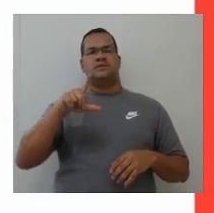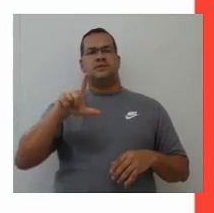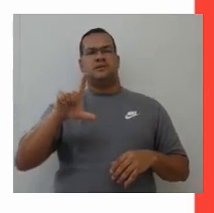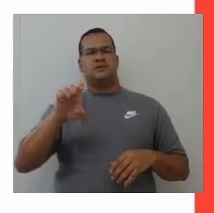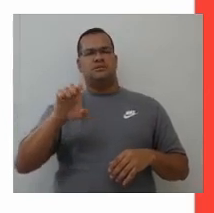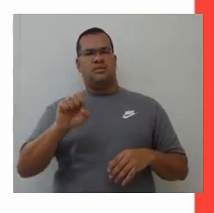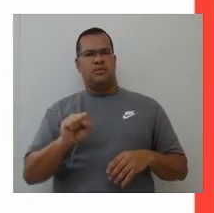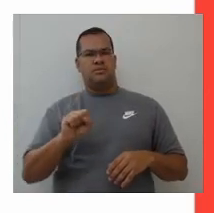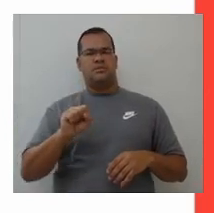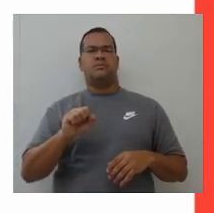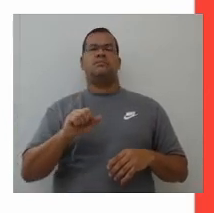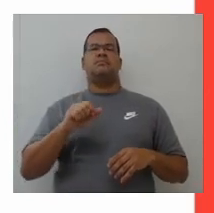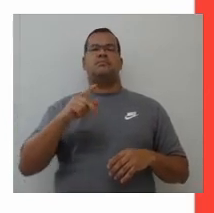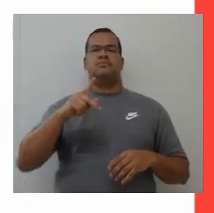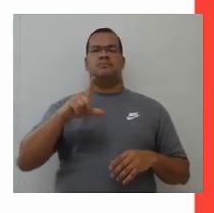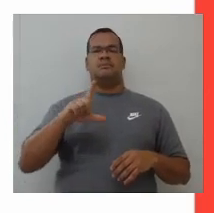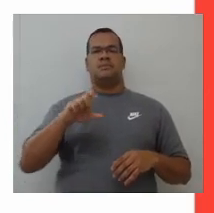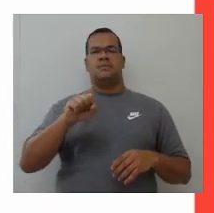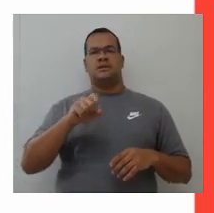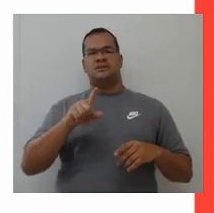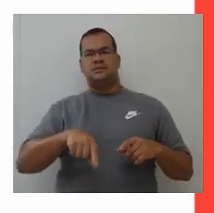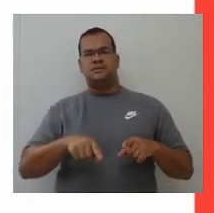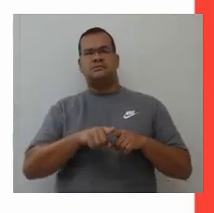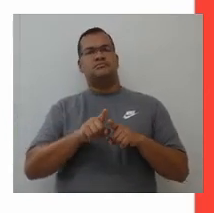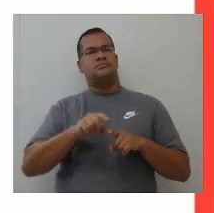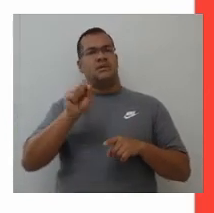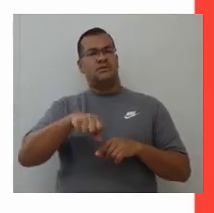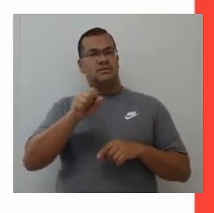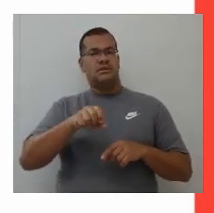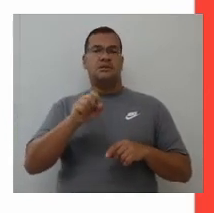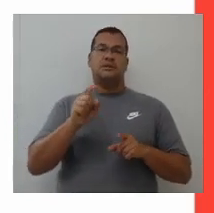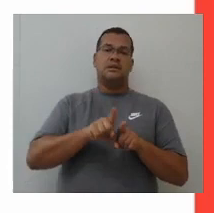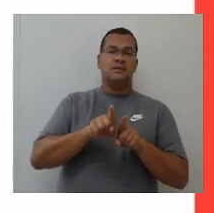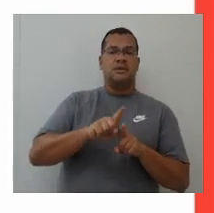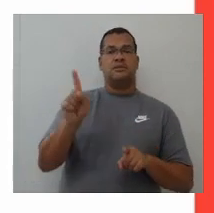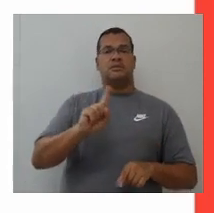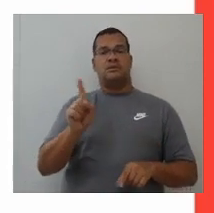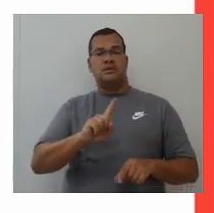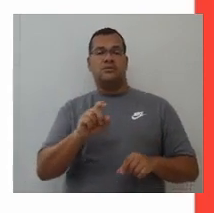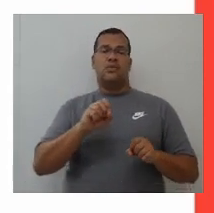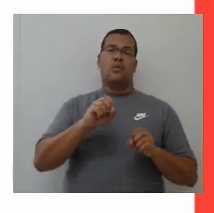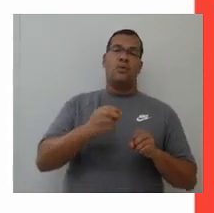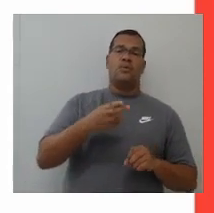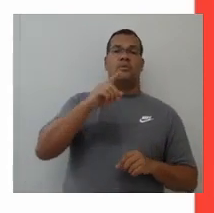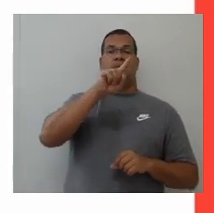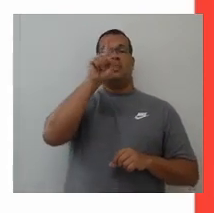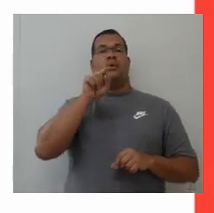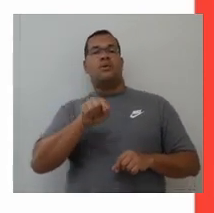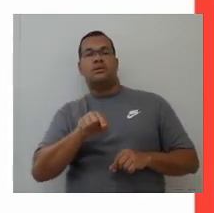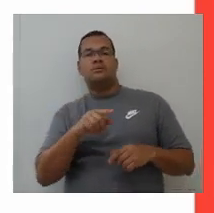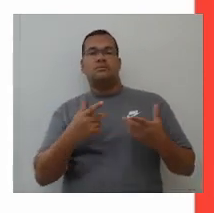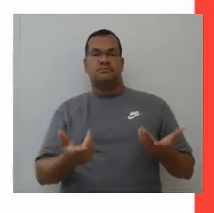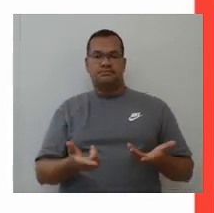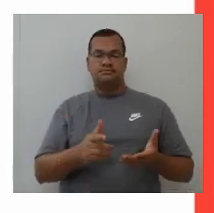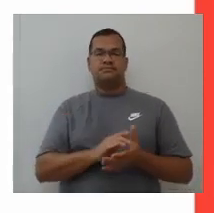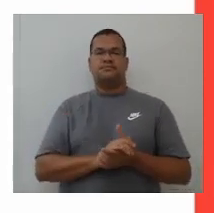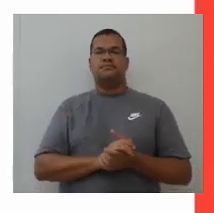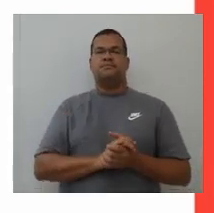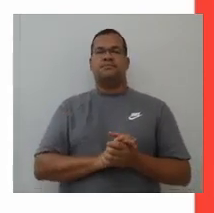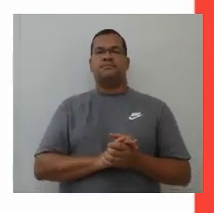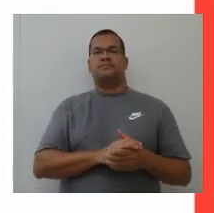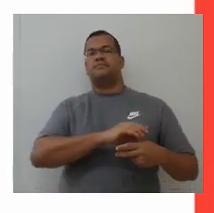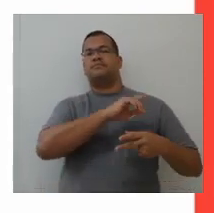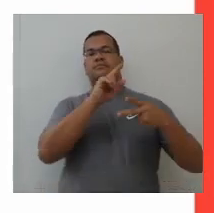seus modos, tanto no modo afirmativo, como no modo negativo e interrogativo, o modo de uma pergunta. Segundo